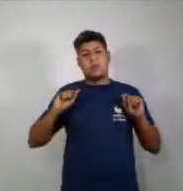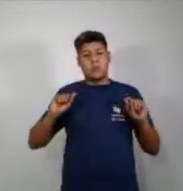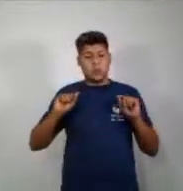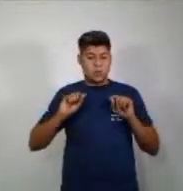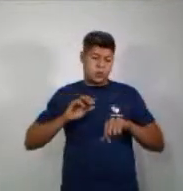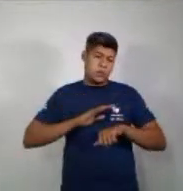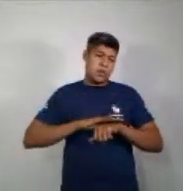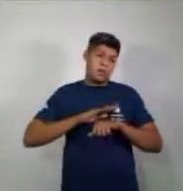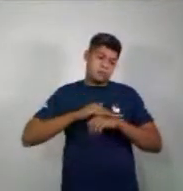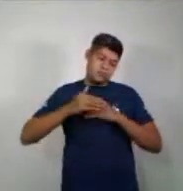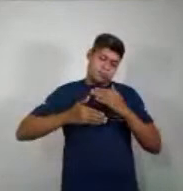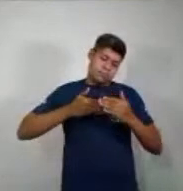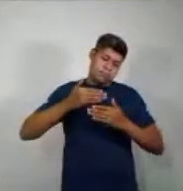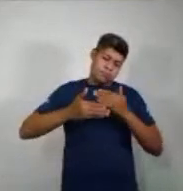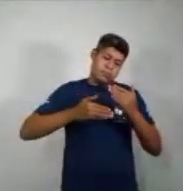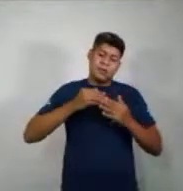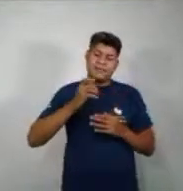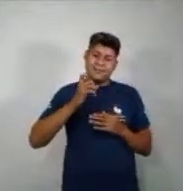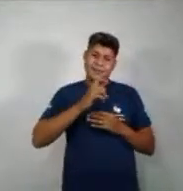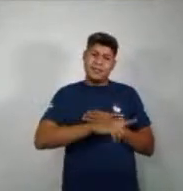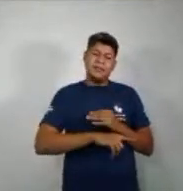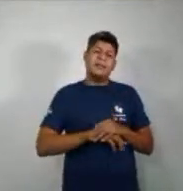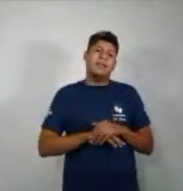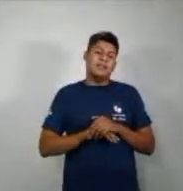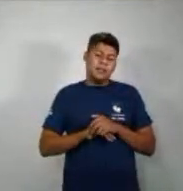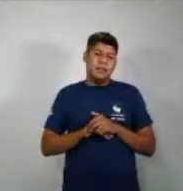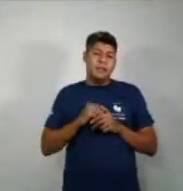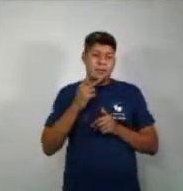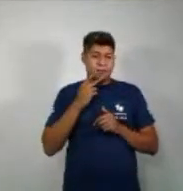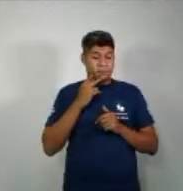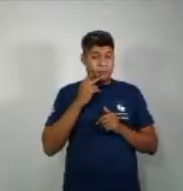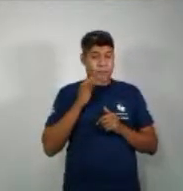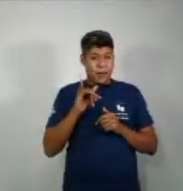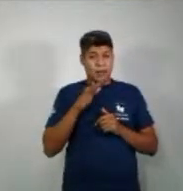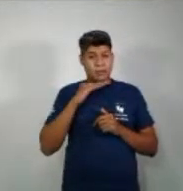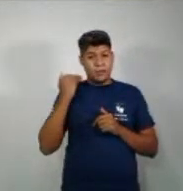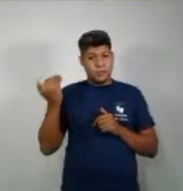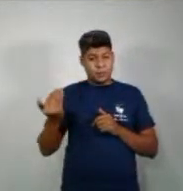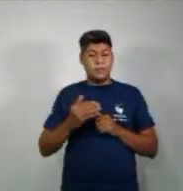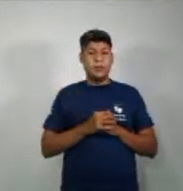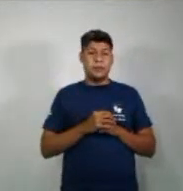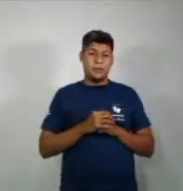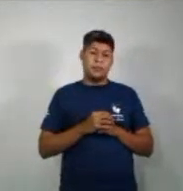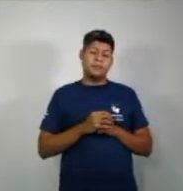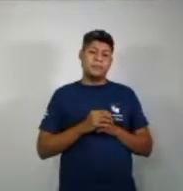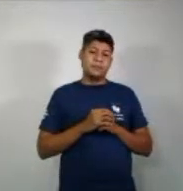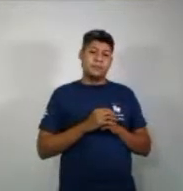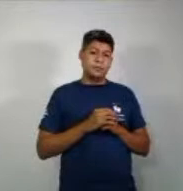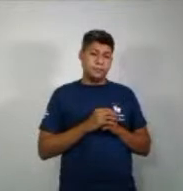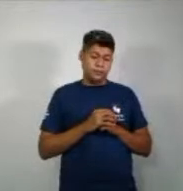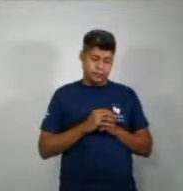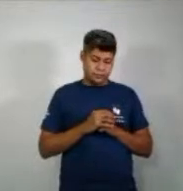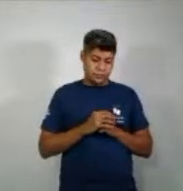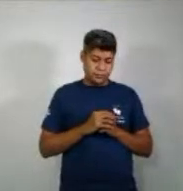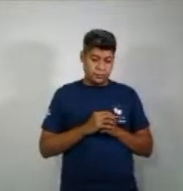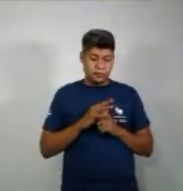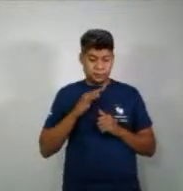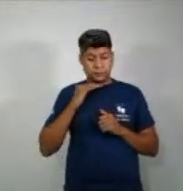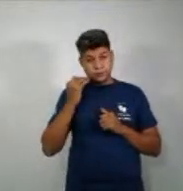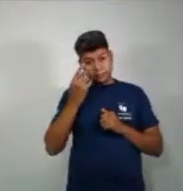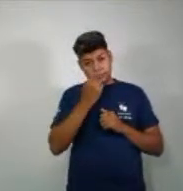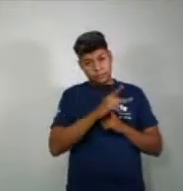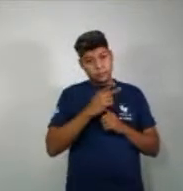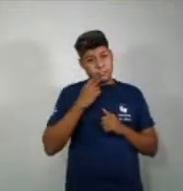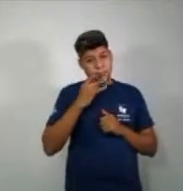tempo ali foi cruel. O pai morreu e, na morte do